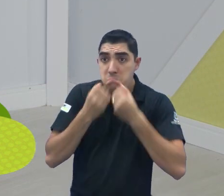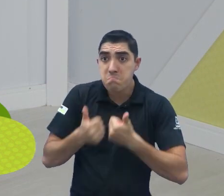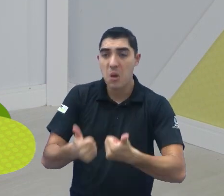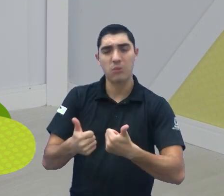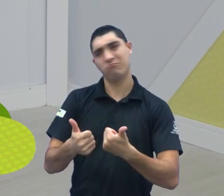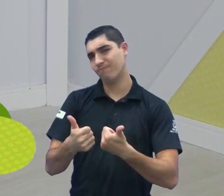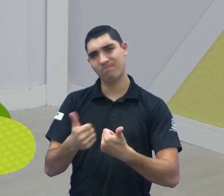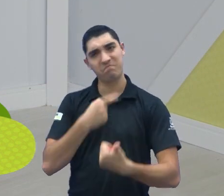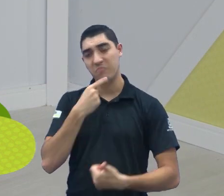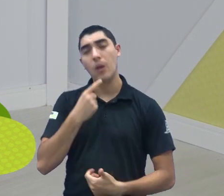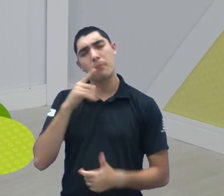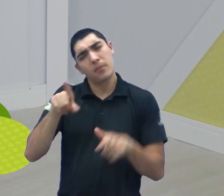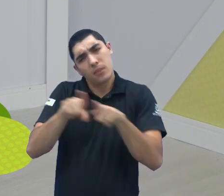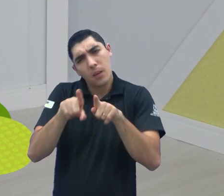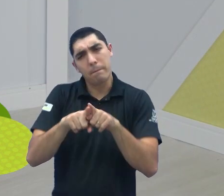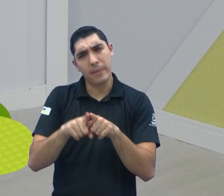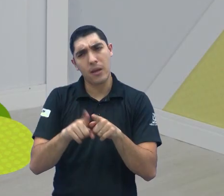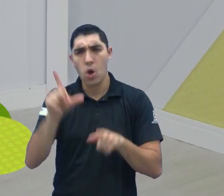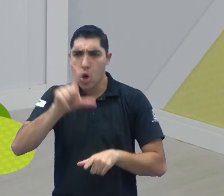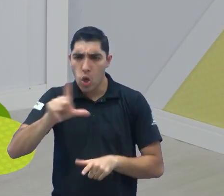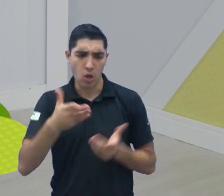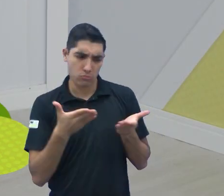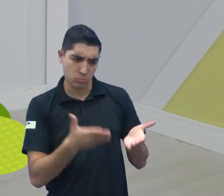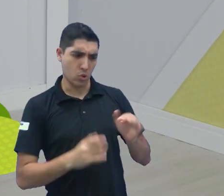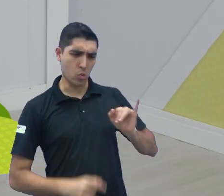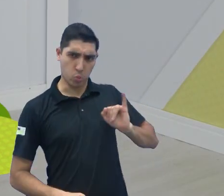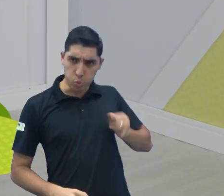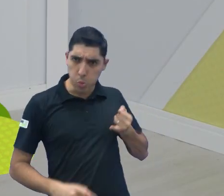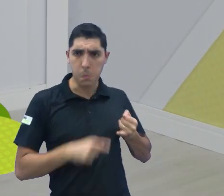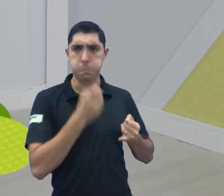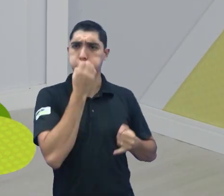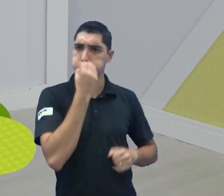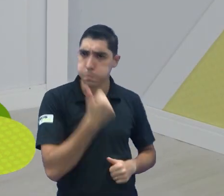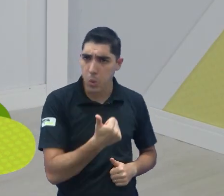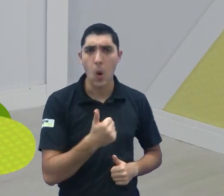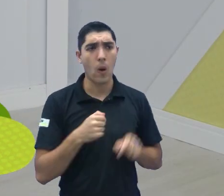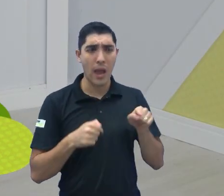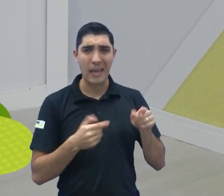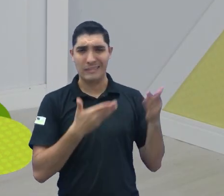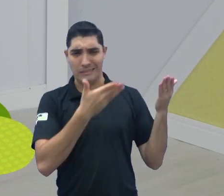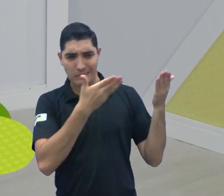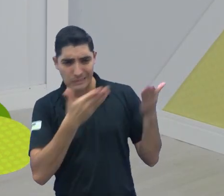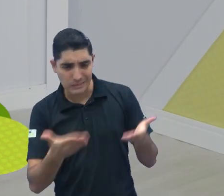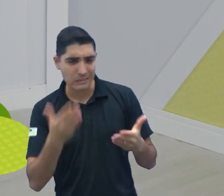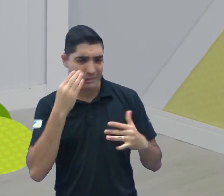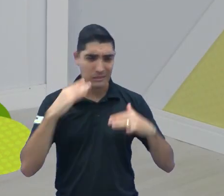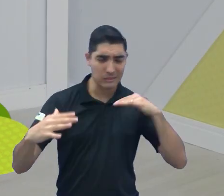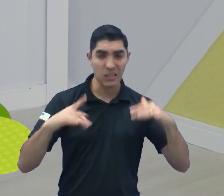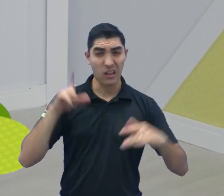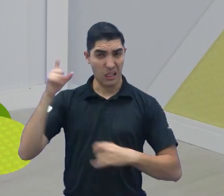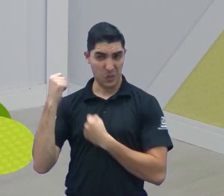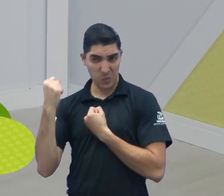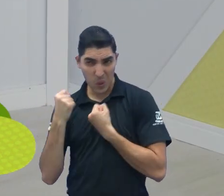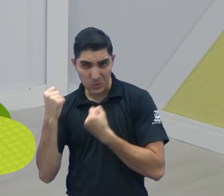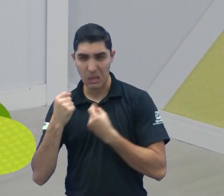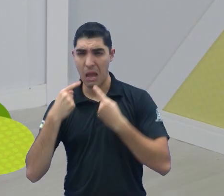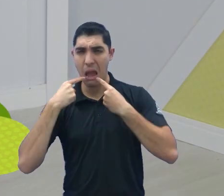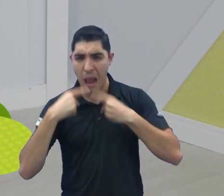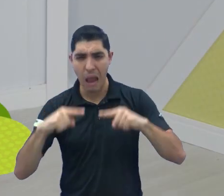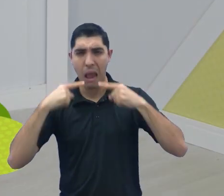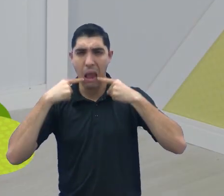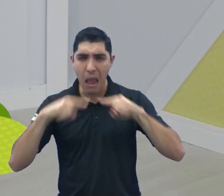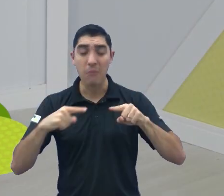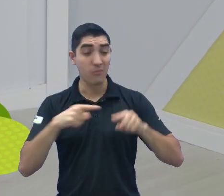para a equipe do Juventus, que veio para cá, estava, de certa forma, pressionado, o seu torcedor reclamando com a campanha do time, vinha de